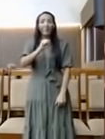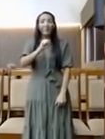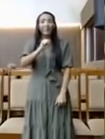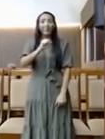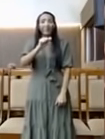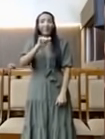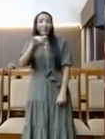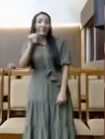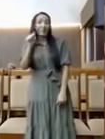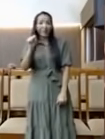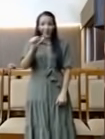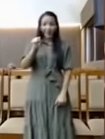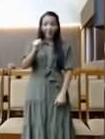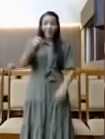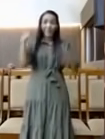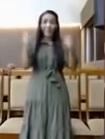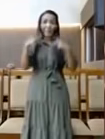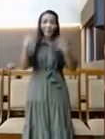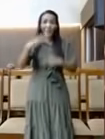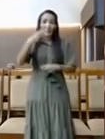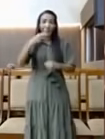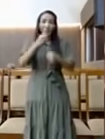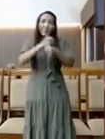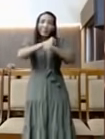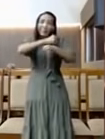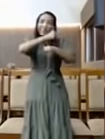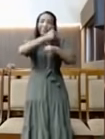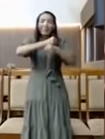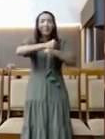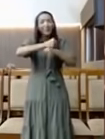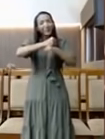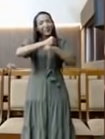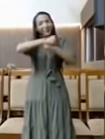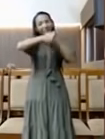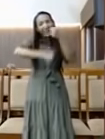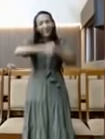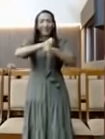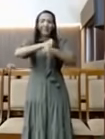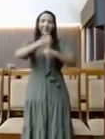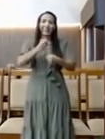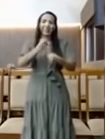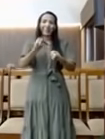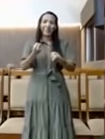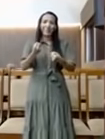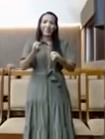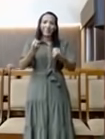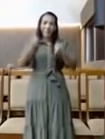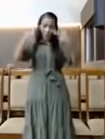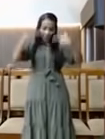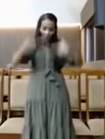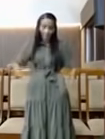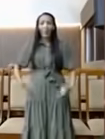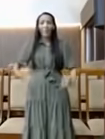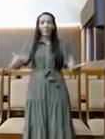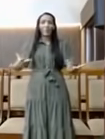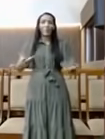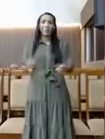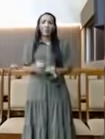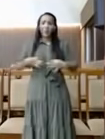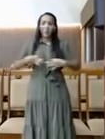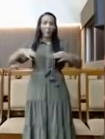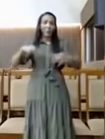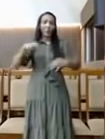pegar três anos no aí pronto aí tem que ver um líder um líder ele vestido a